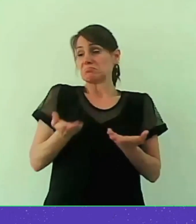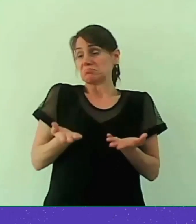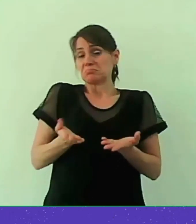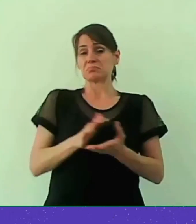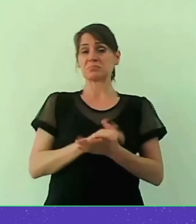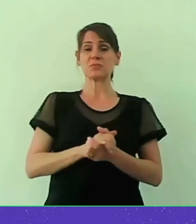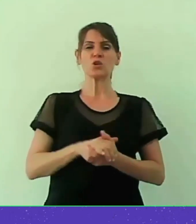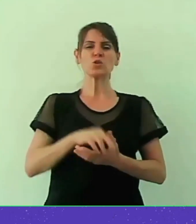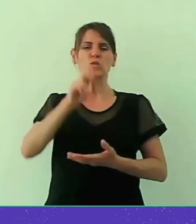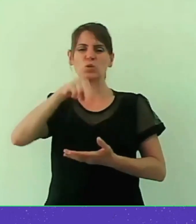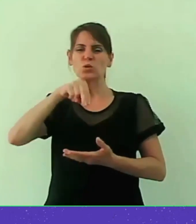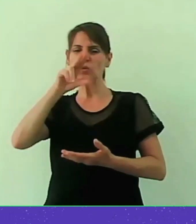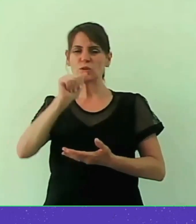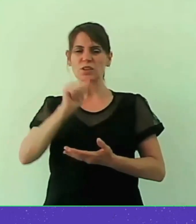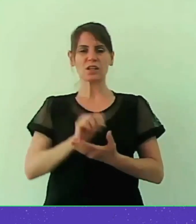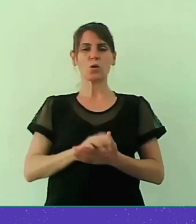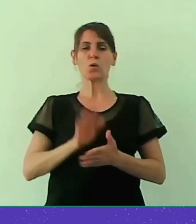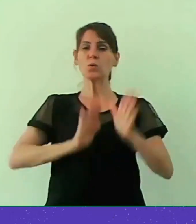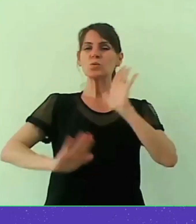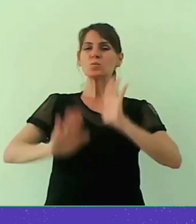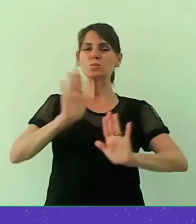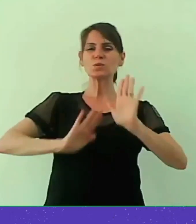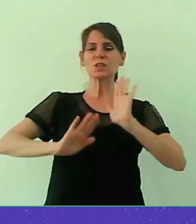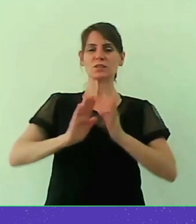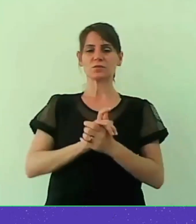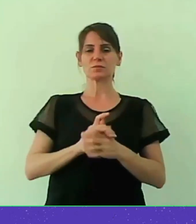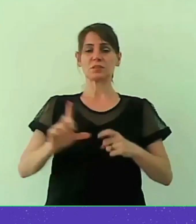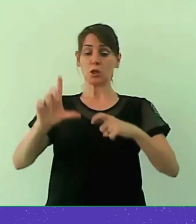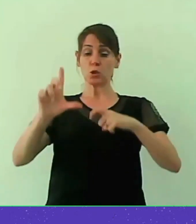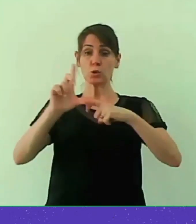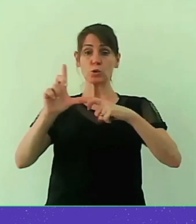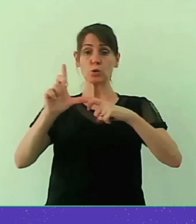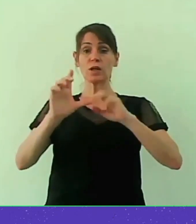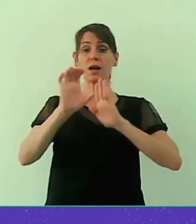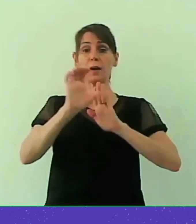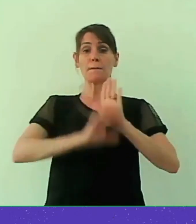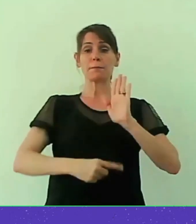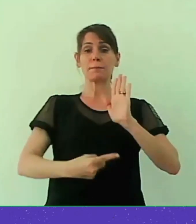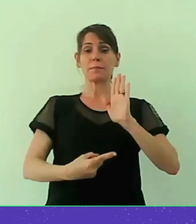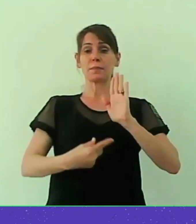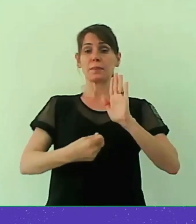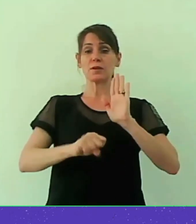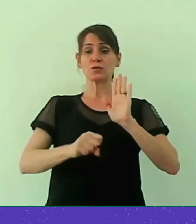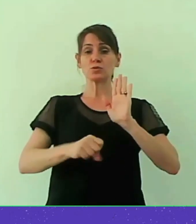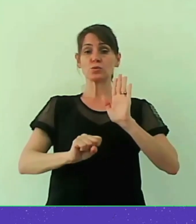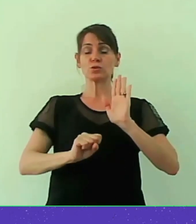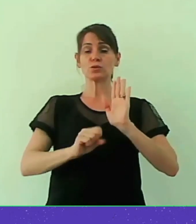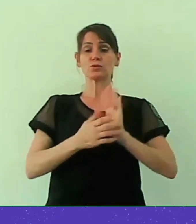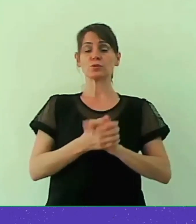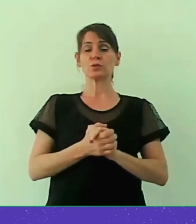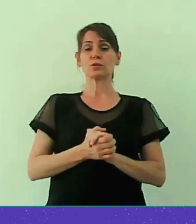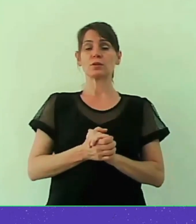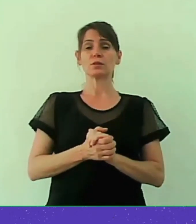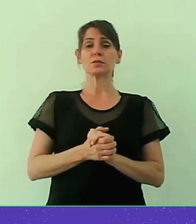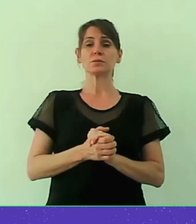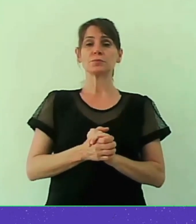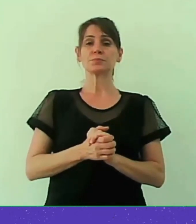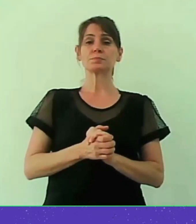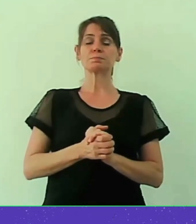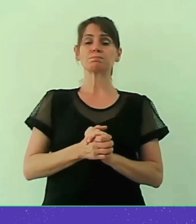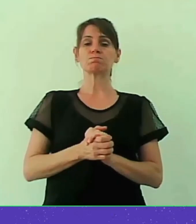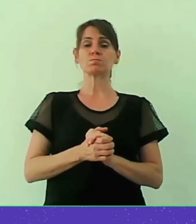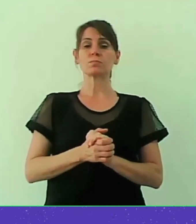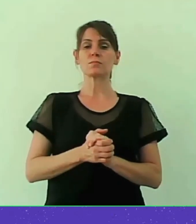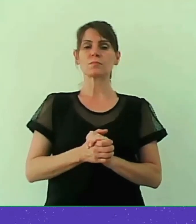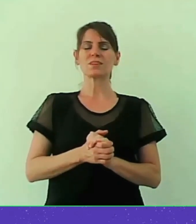nunca. Lucas 18. Infelizmente, a liderança do povo